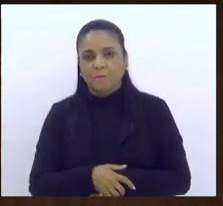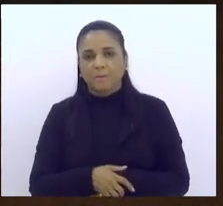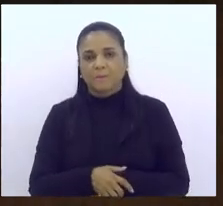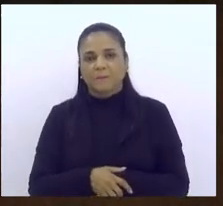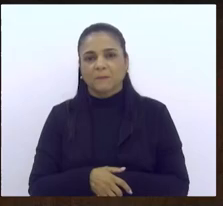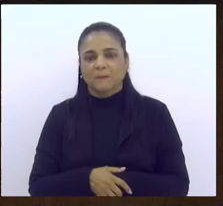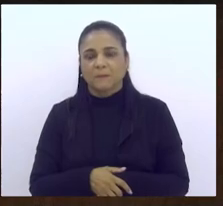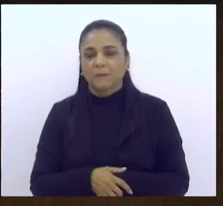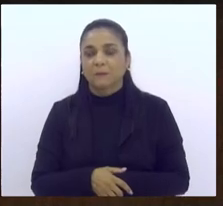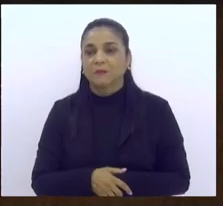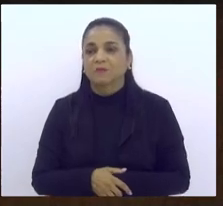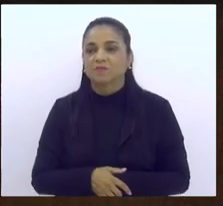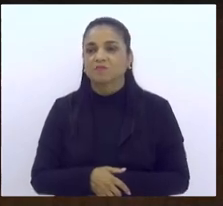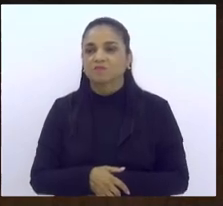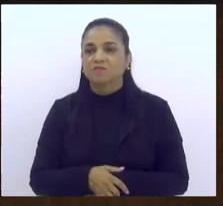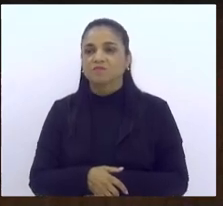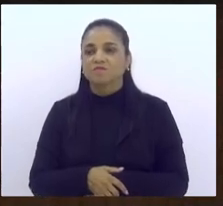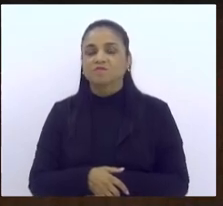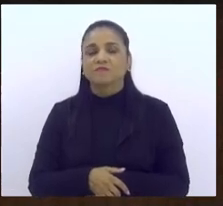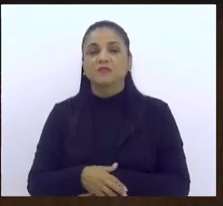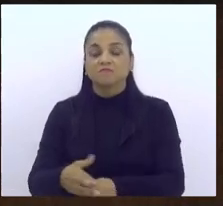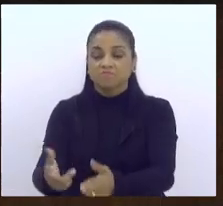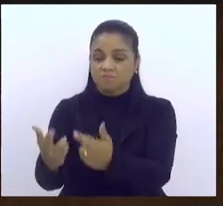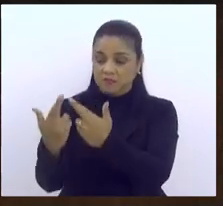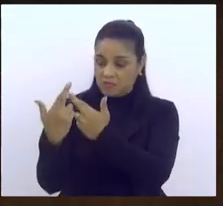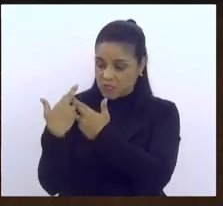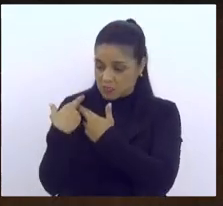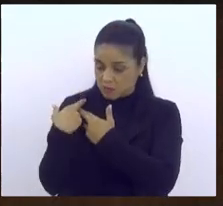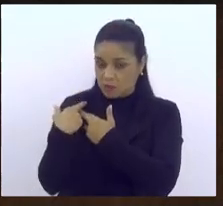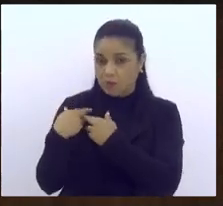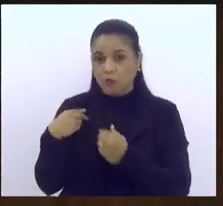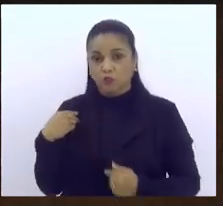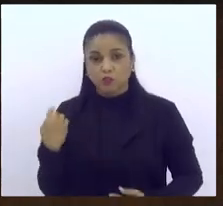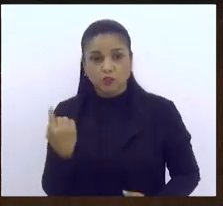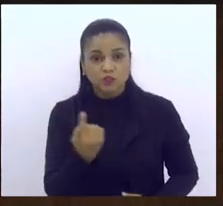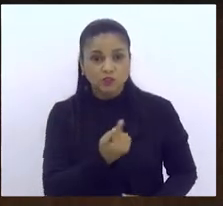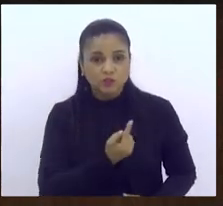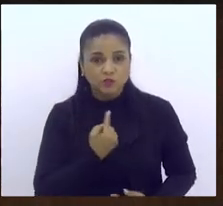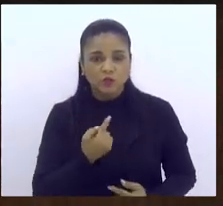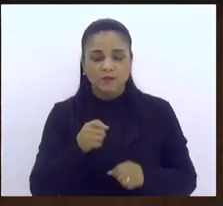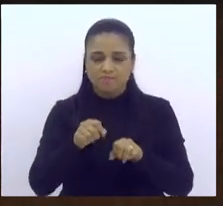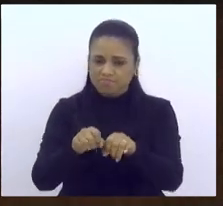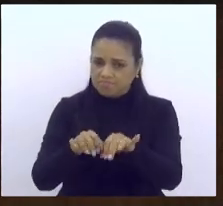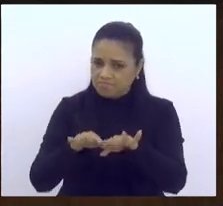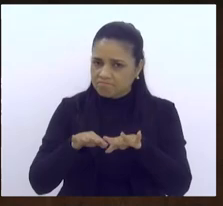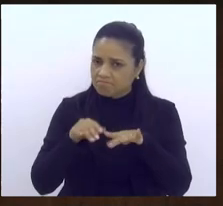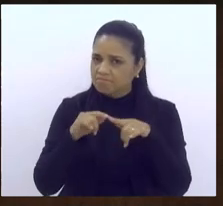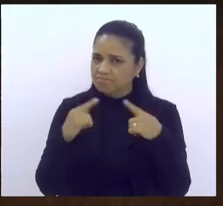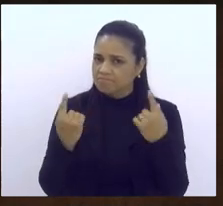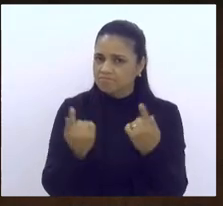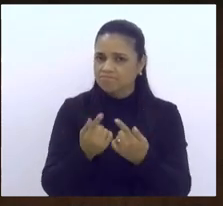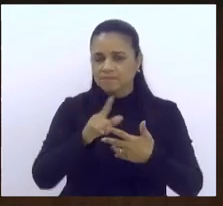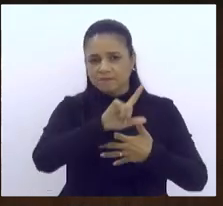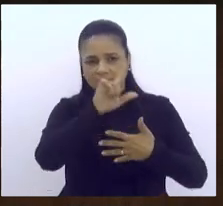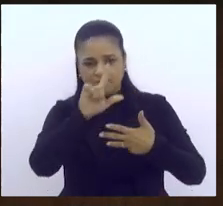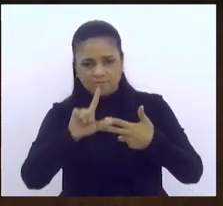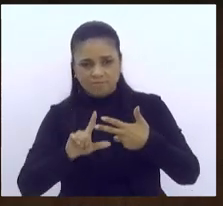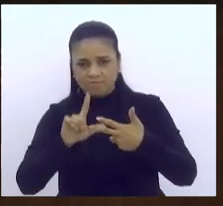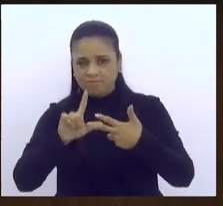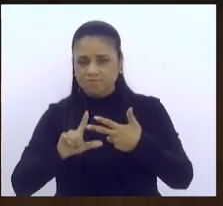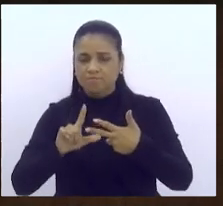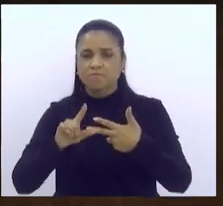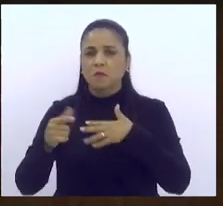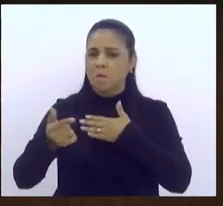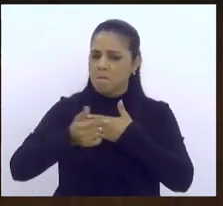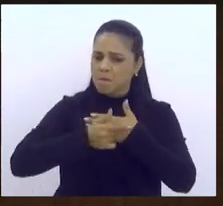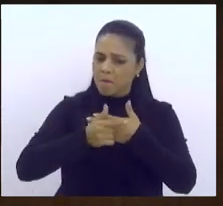todos nós temos que puxar a responsabilidade para a gente, sem dúvida nenhuma. A Assembleia Legislativa está cumprindo aqui um grande papel